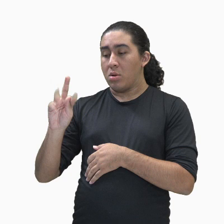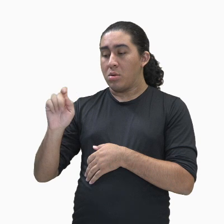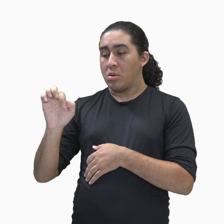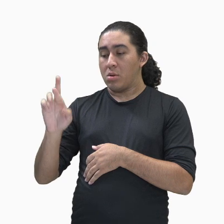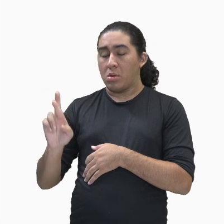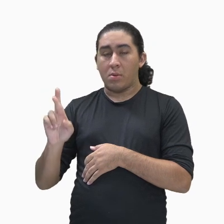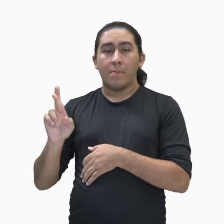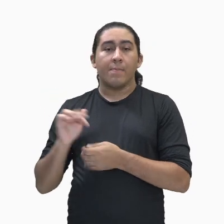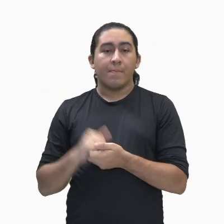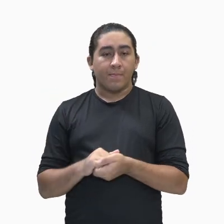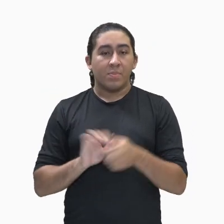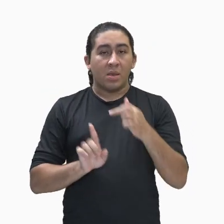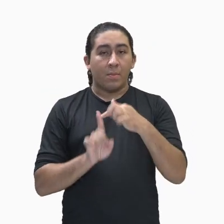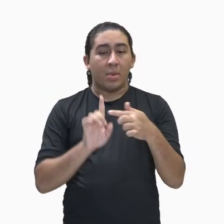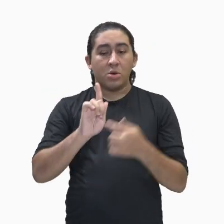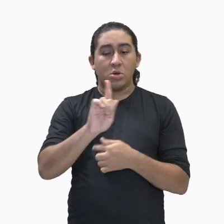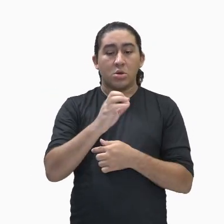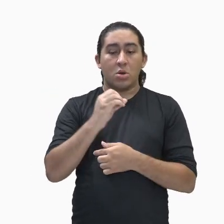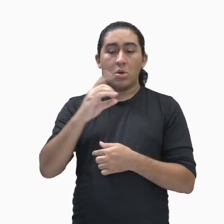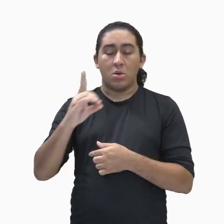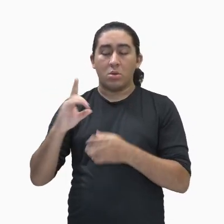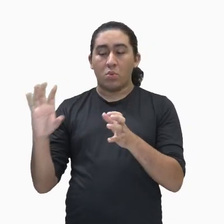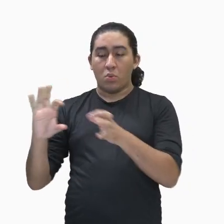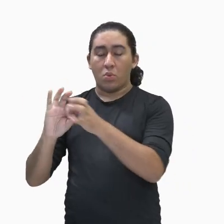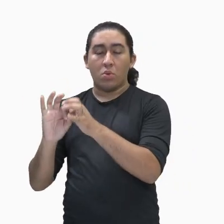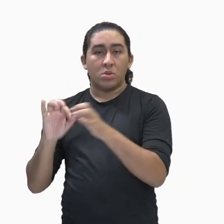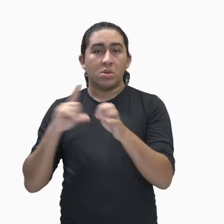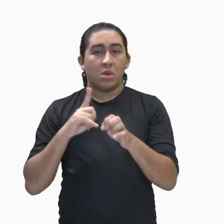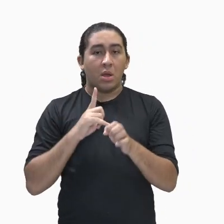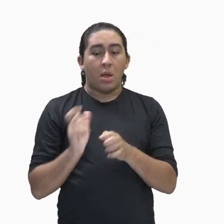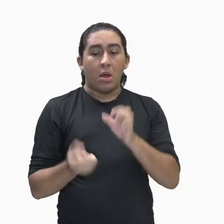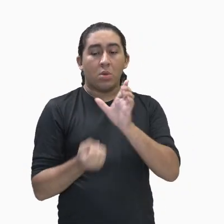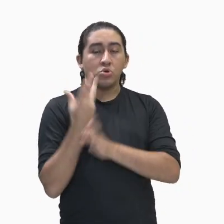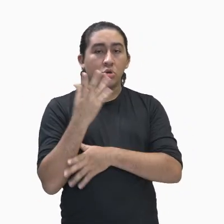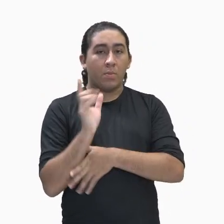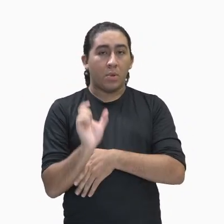é que pede a bênção da madrinha aí, né? Então, você pede a bênção de quem? Da sua